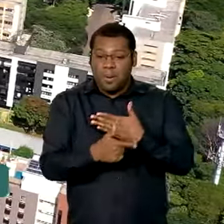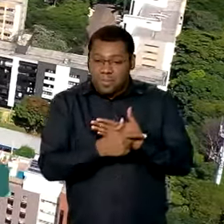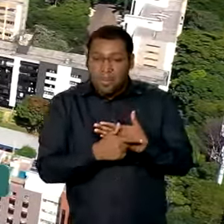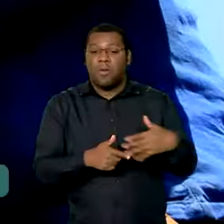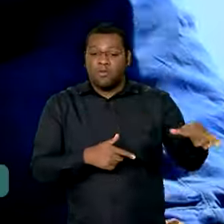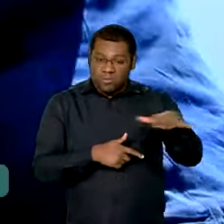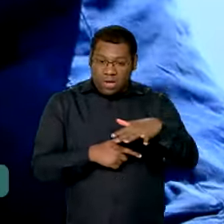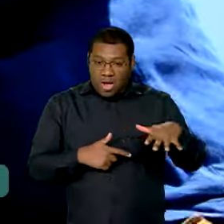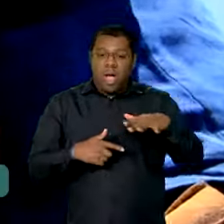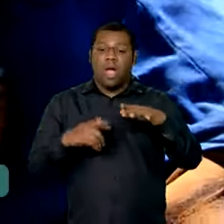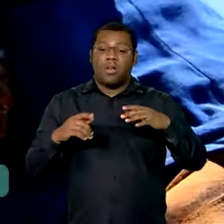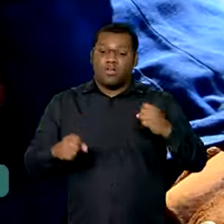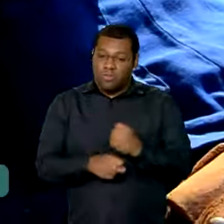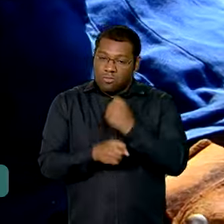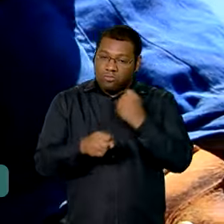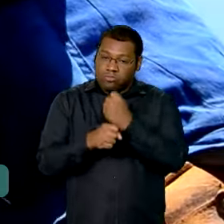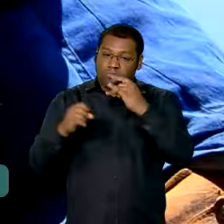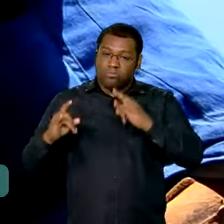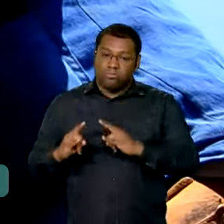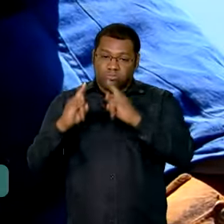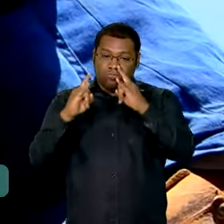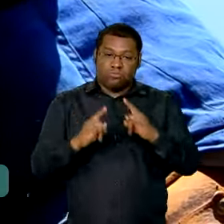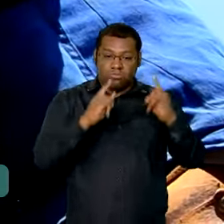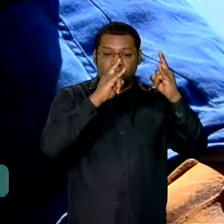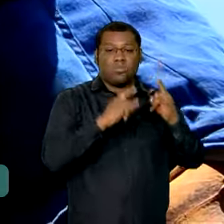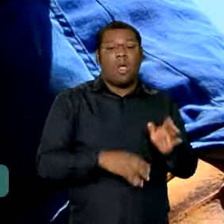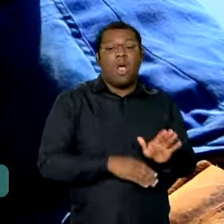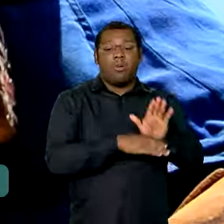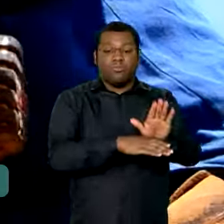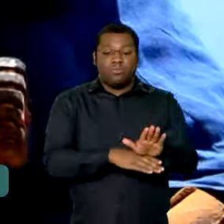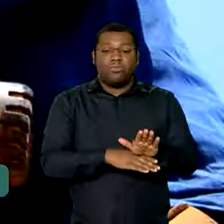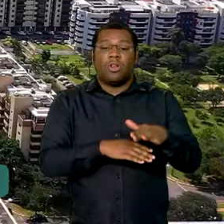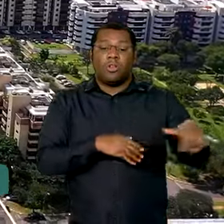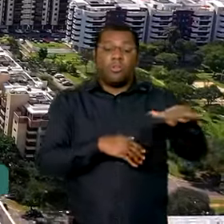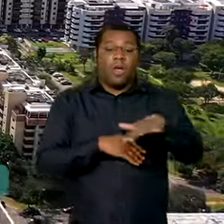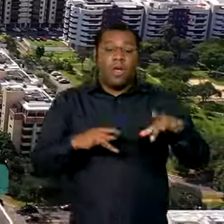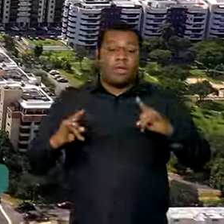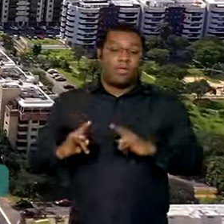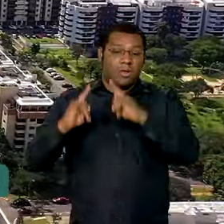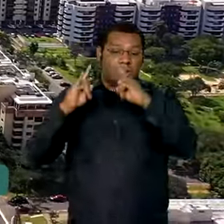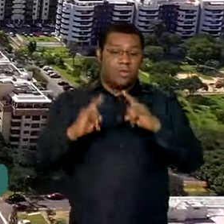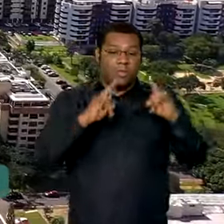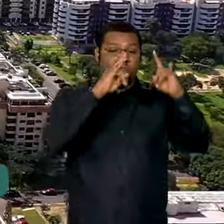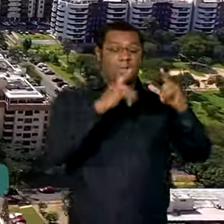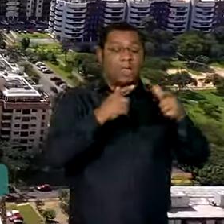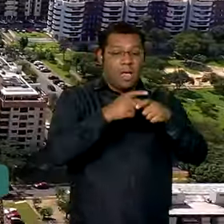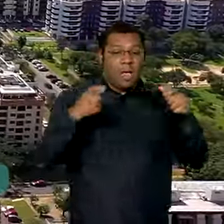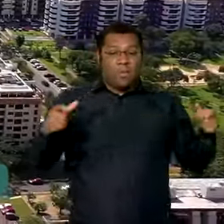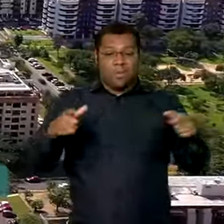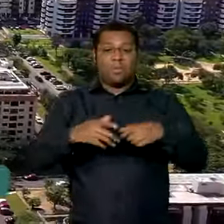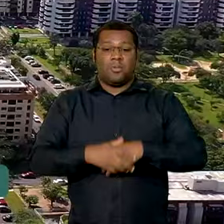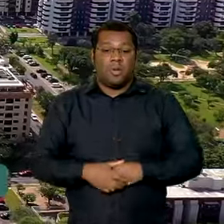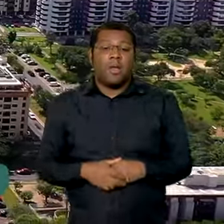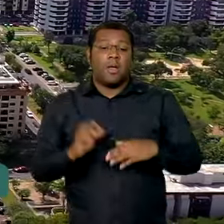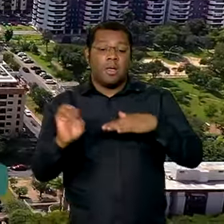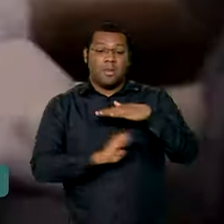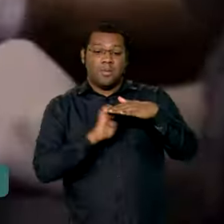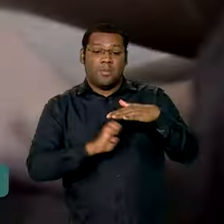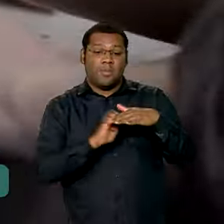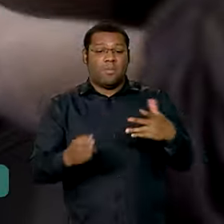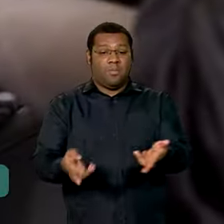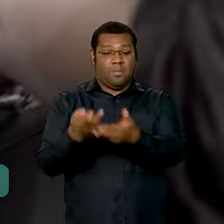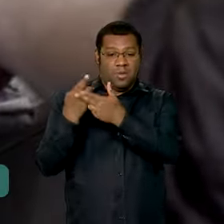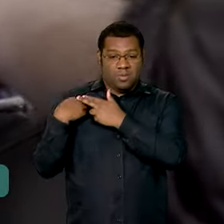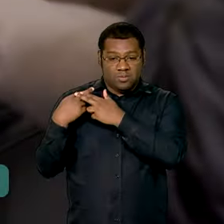imobiliário, o que vai ajudar a aquecer o setor. A estatal vai ficar responsável, por exemplo,